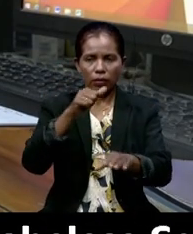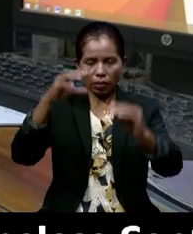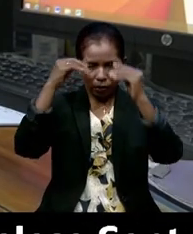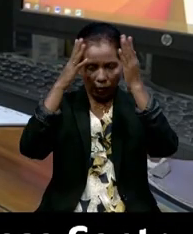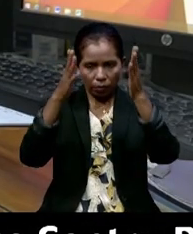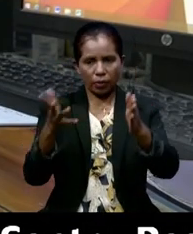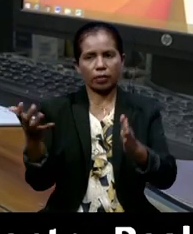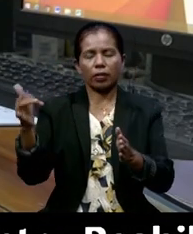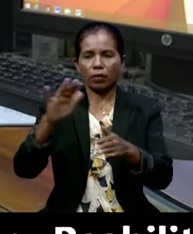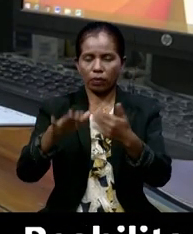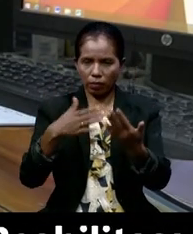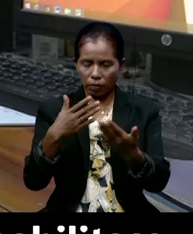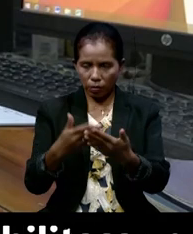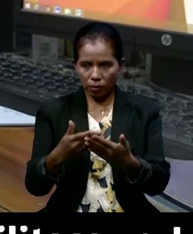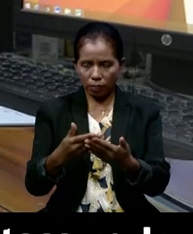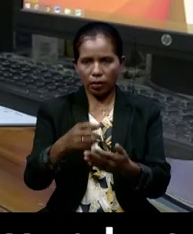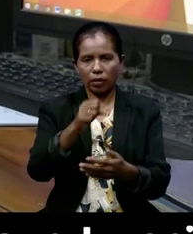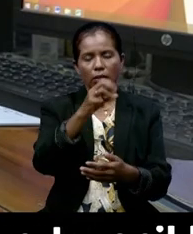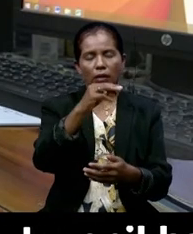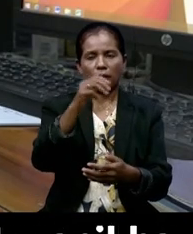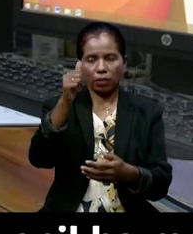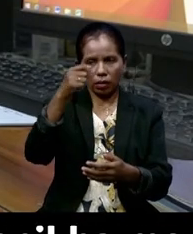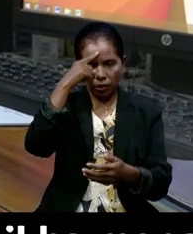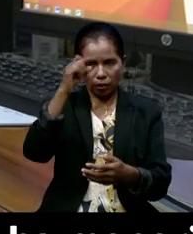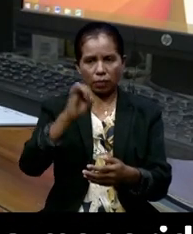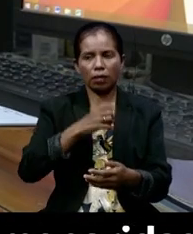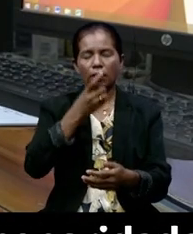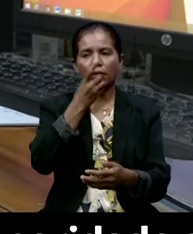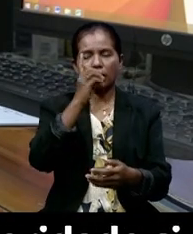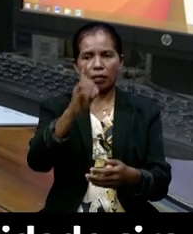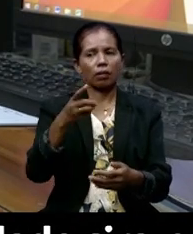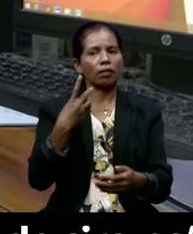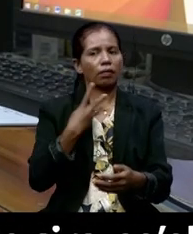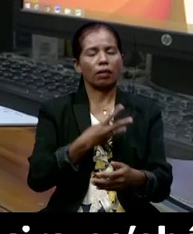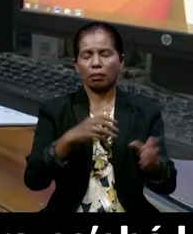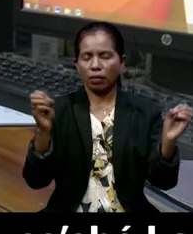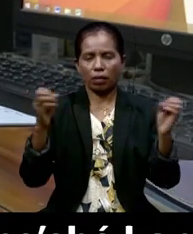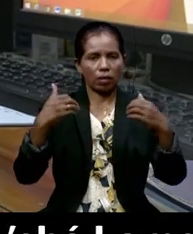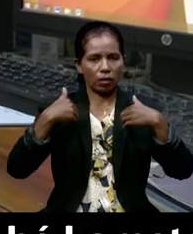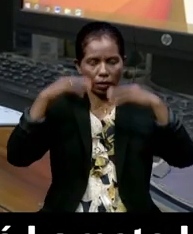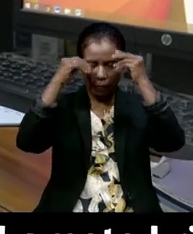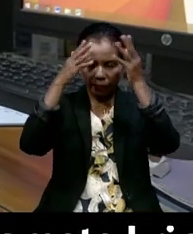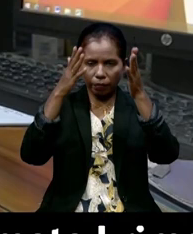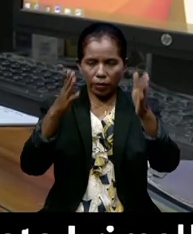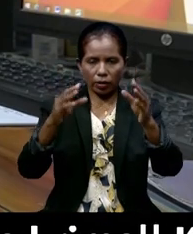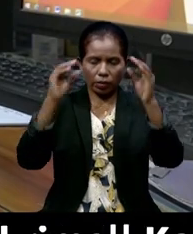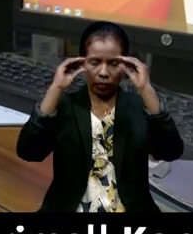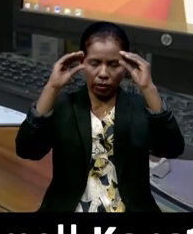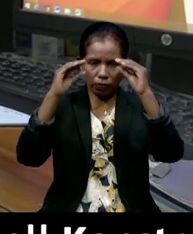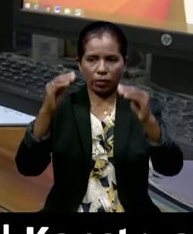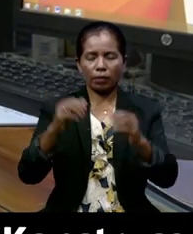ba ensim sekundari ni antam ba ane sin au deklarasi ona kata kami minus profesor dun udara dirigenti